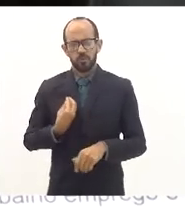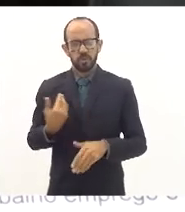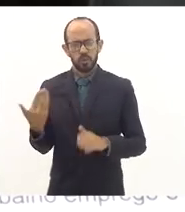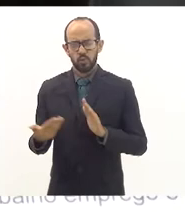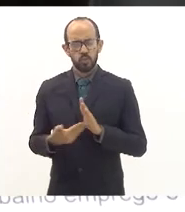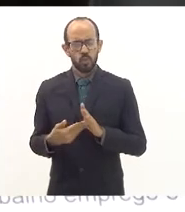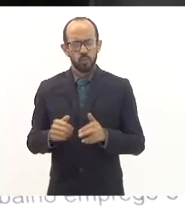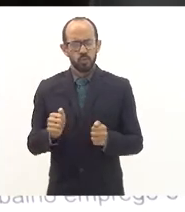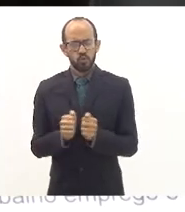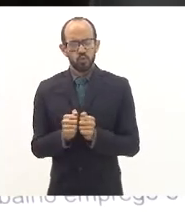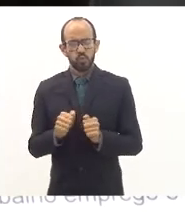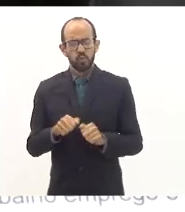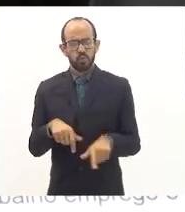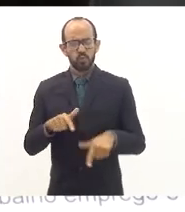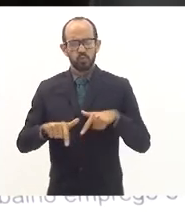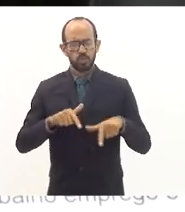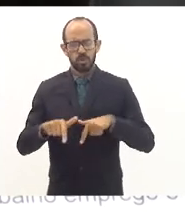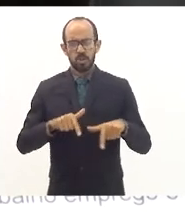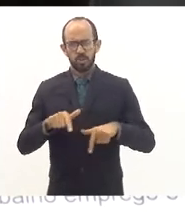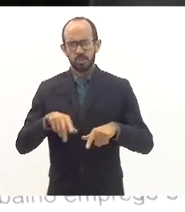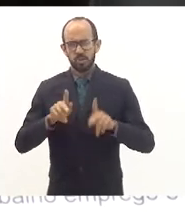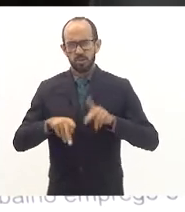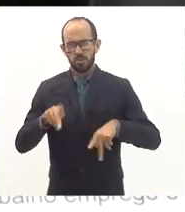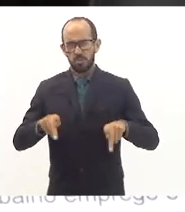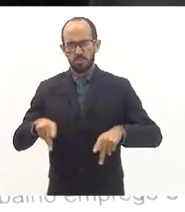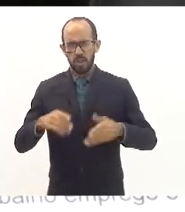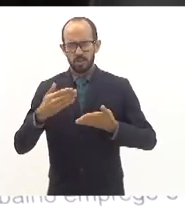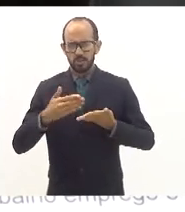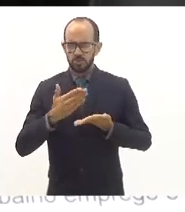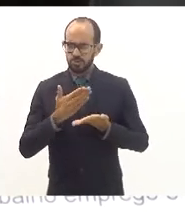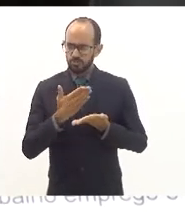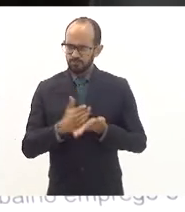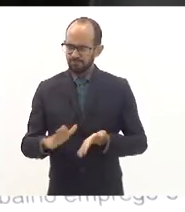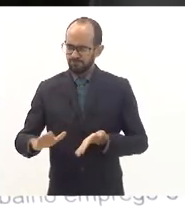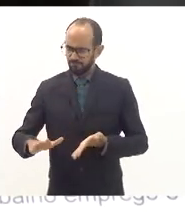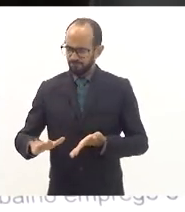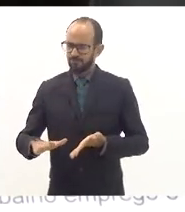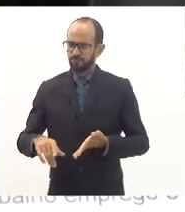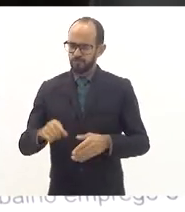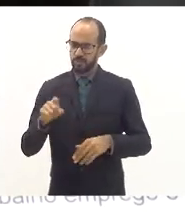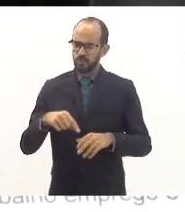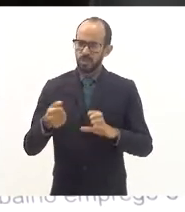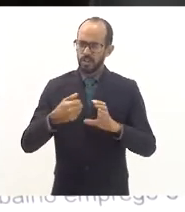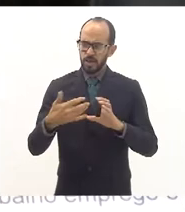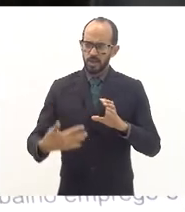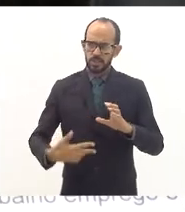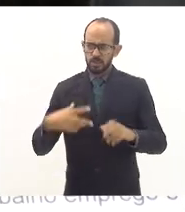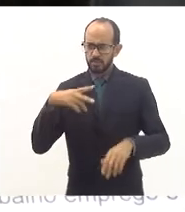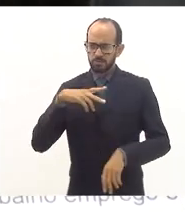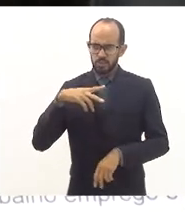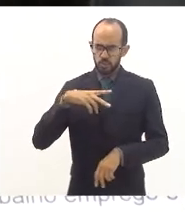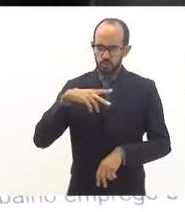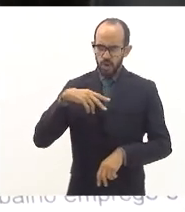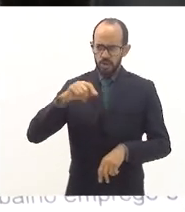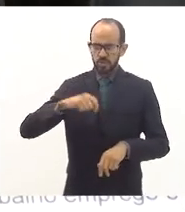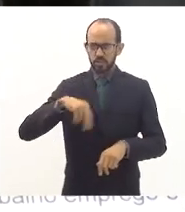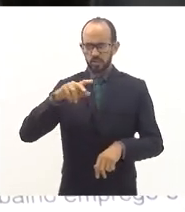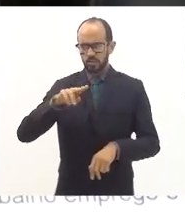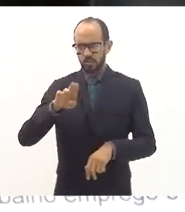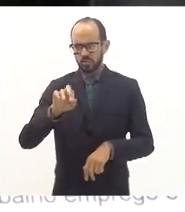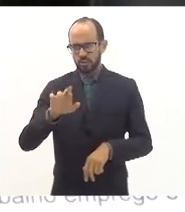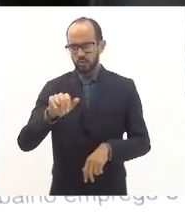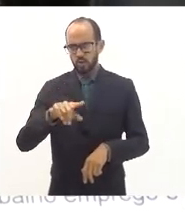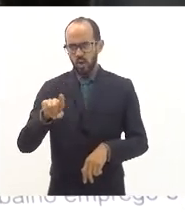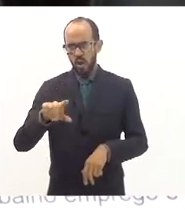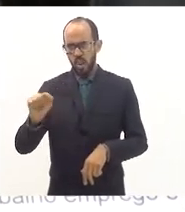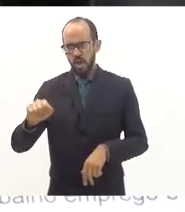trabalhadores e das populações excluídas. Essas são características da personalidade do Brizola que